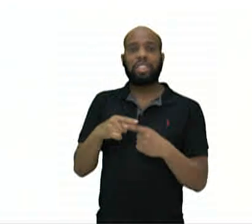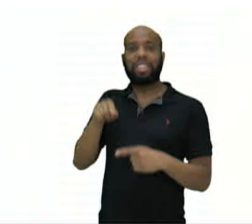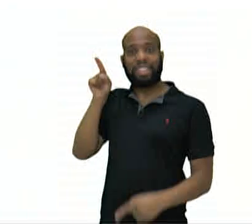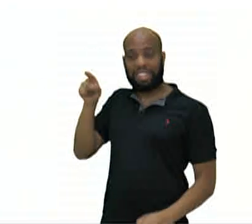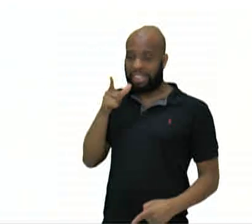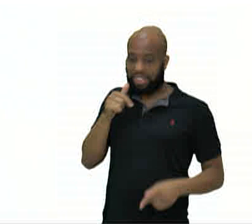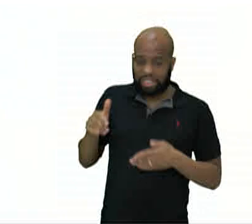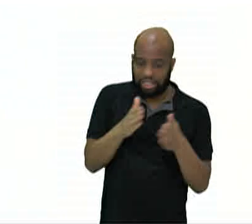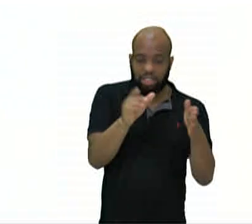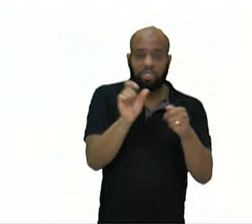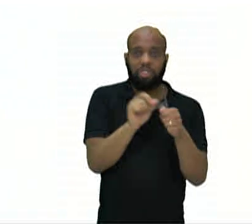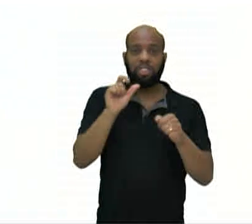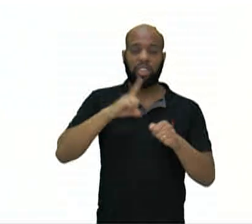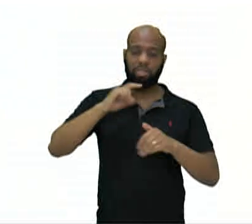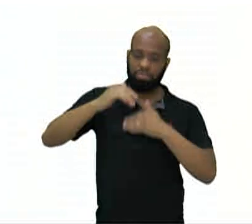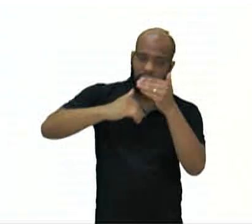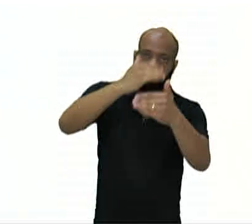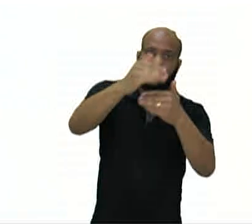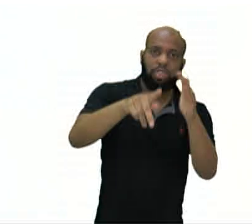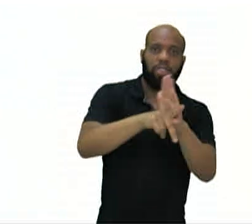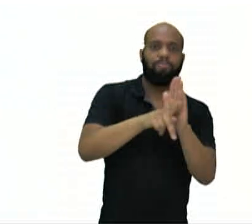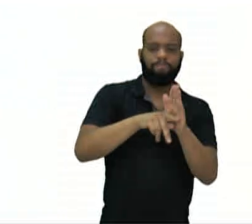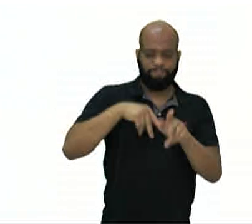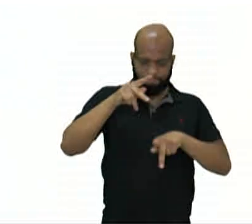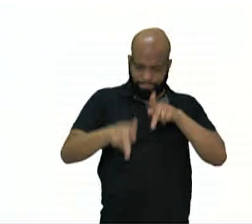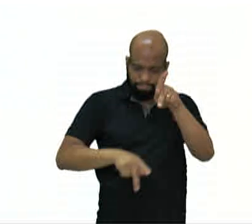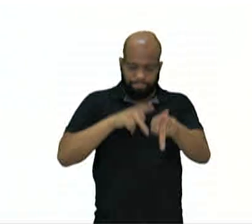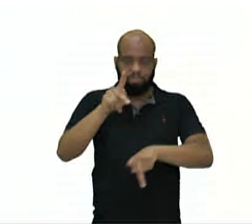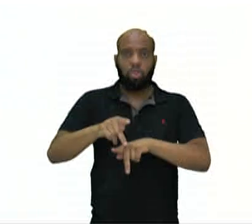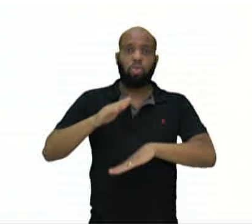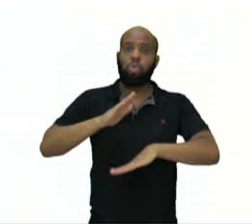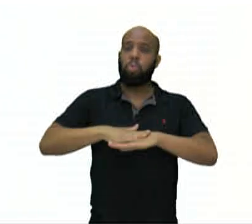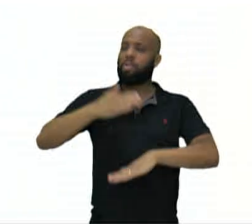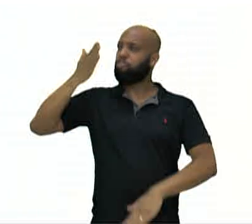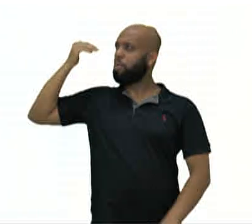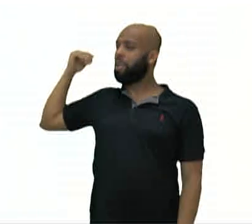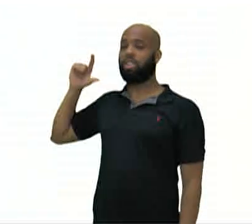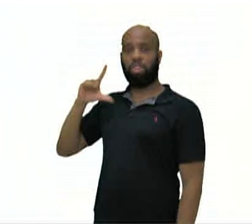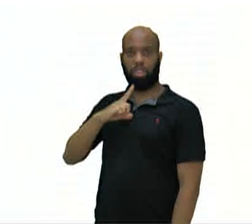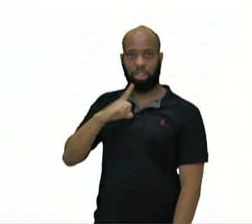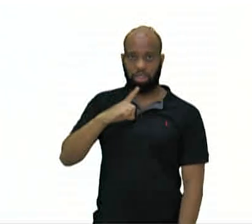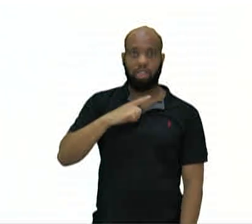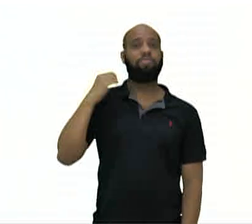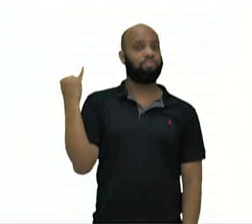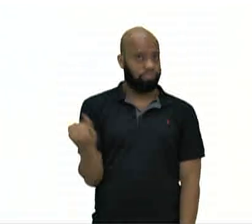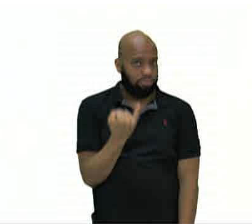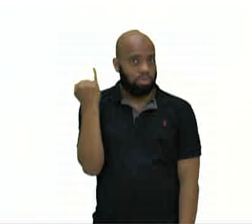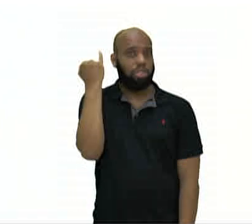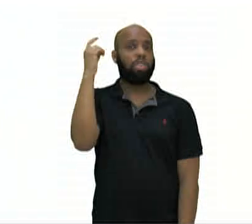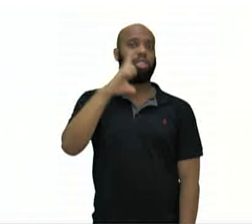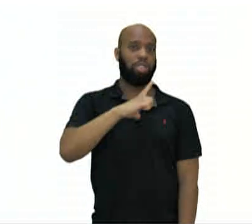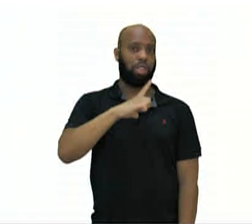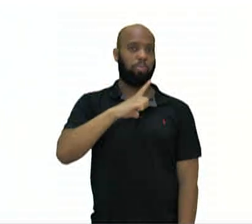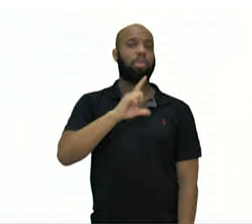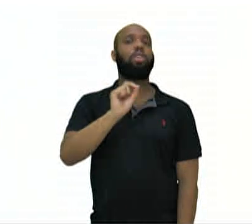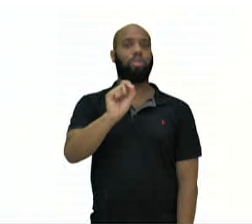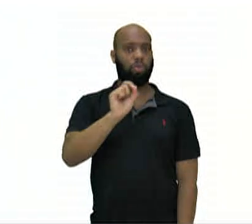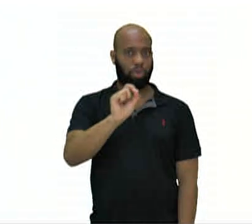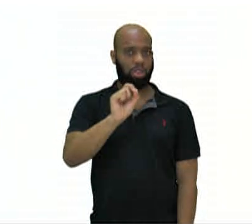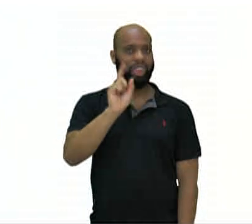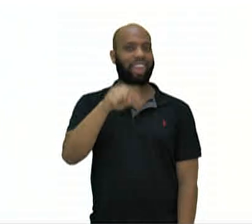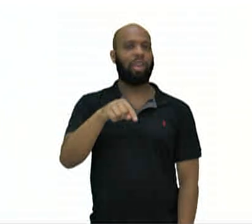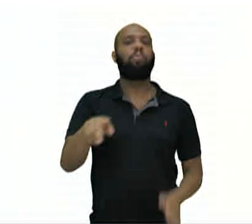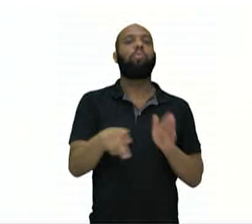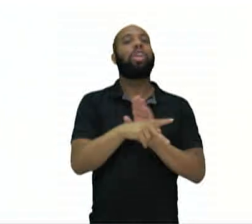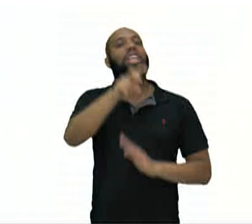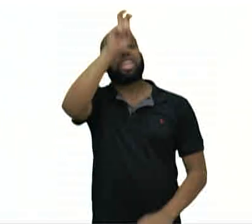que fez com que houve o desenvolvimento de uma das civilizações mais antigas e importantes, né? Que era a civilização